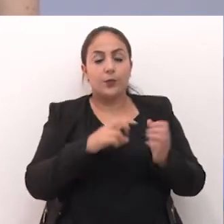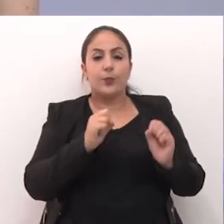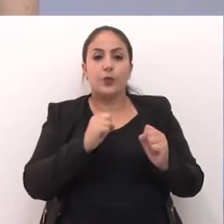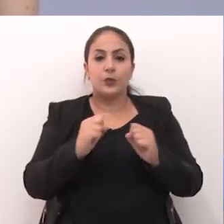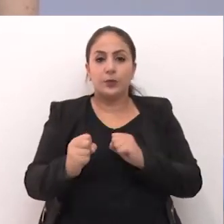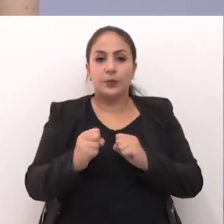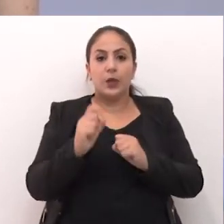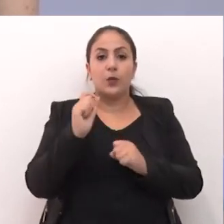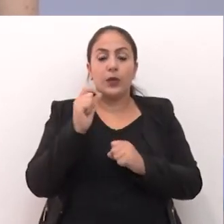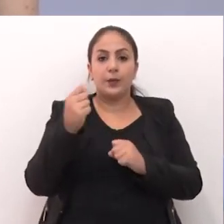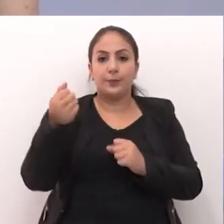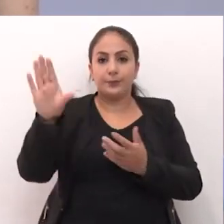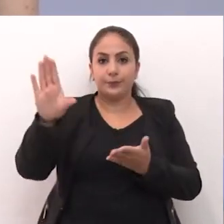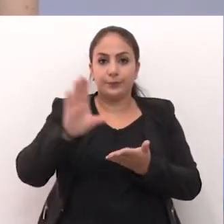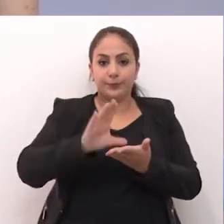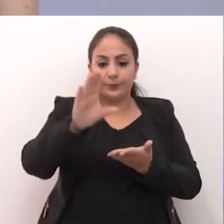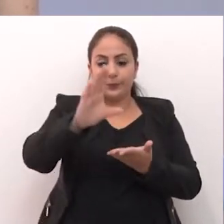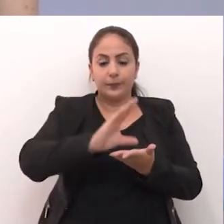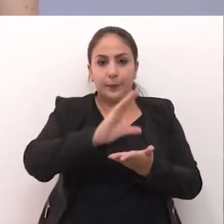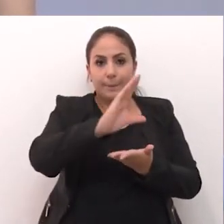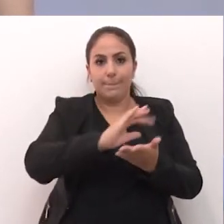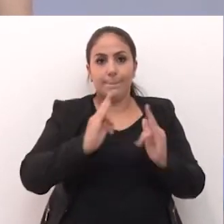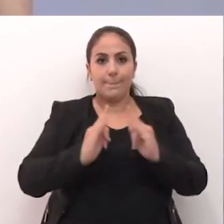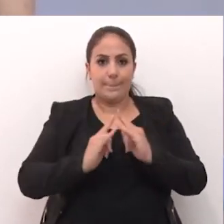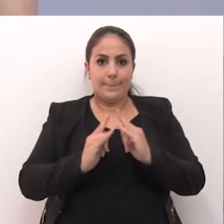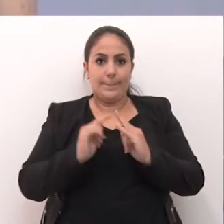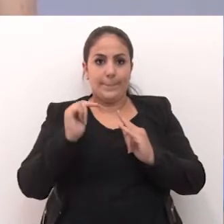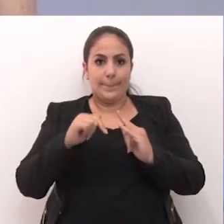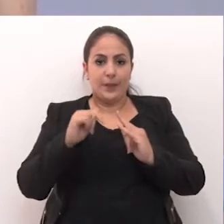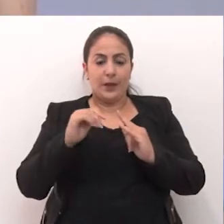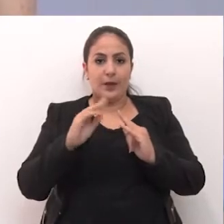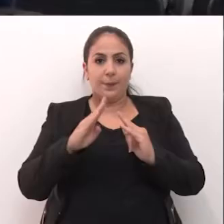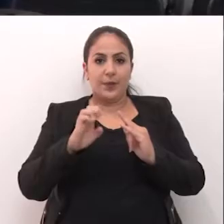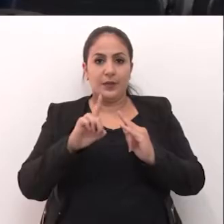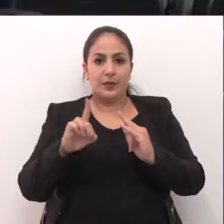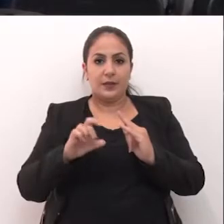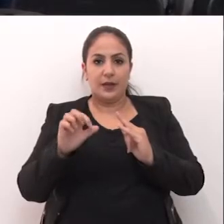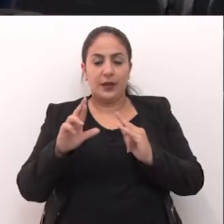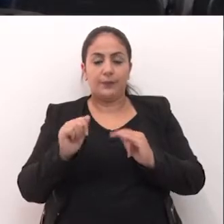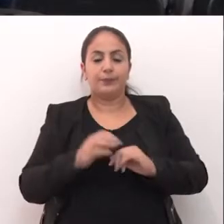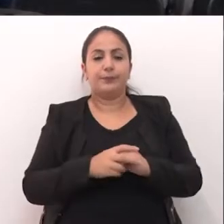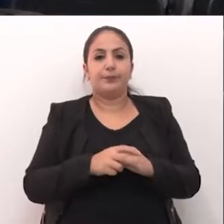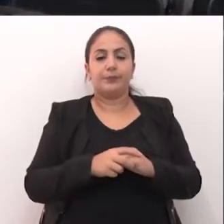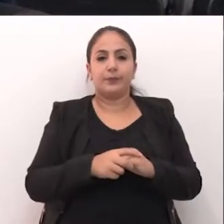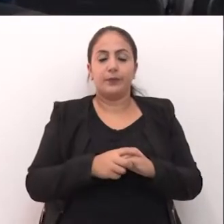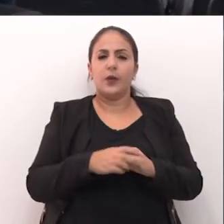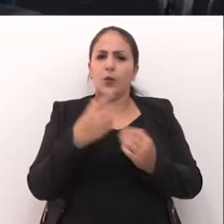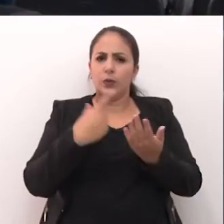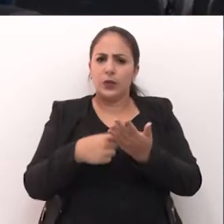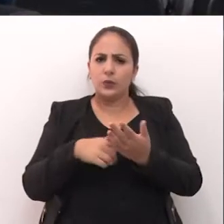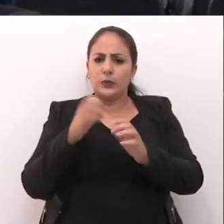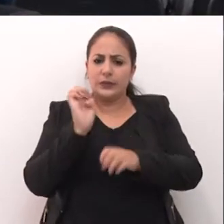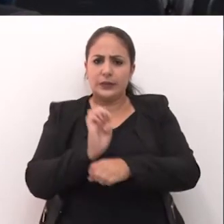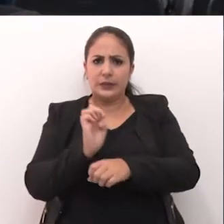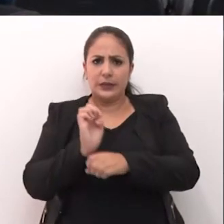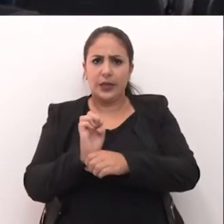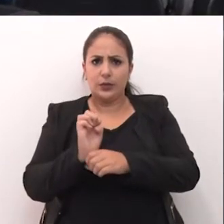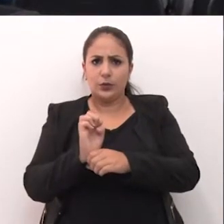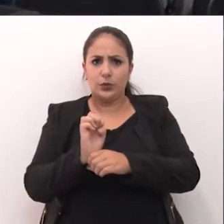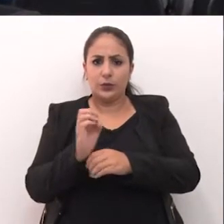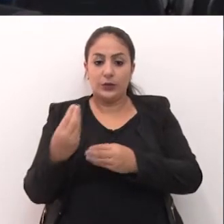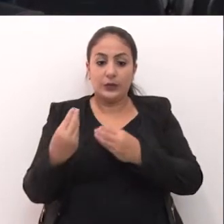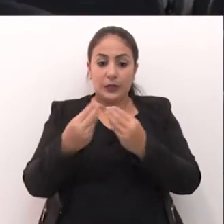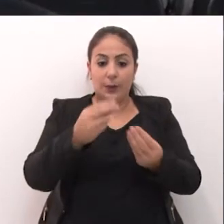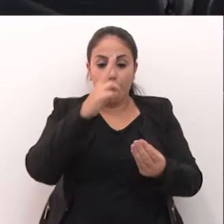acordo que possibilitará a destinação de recursos à instituição. Conforme o acordado, o Estado repassará